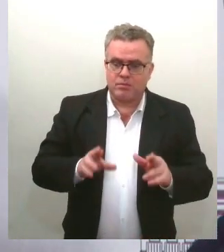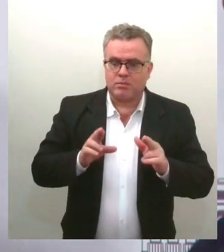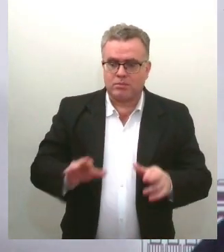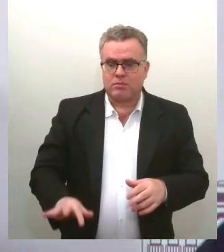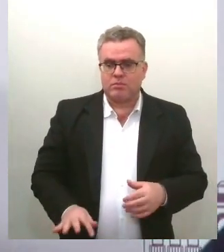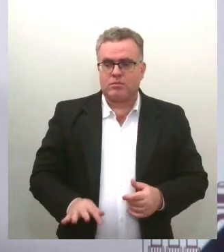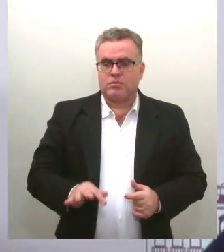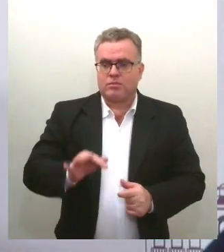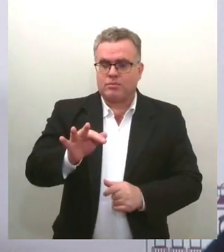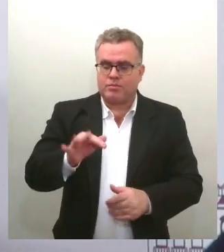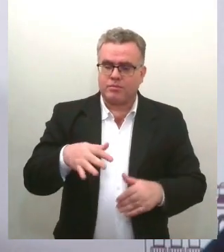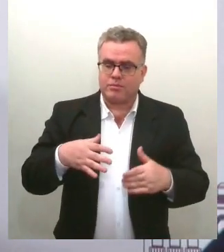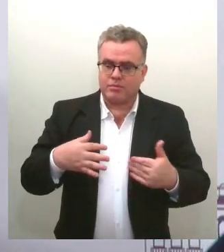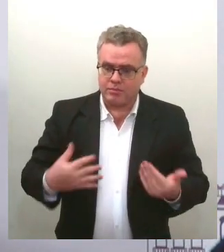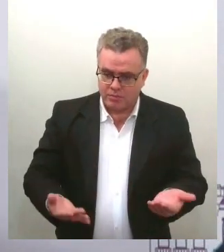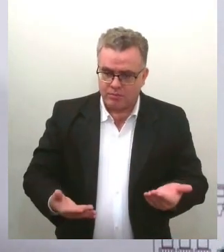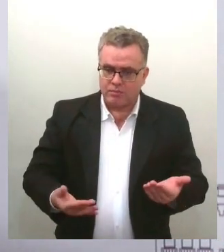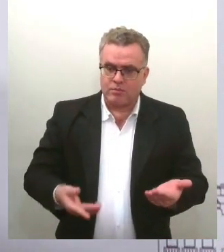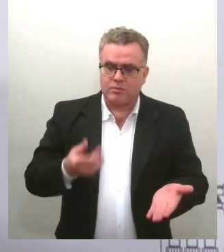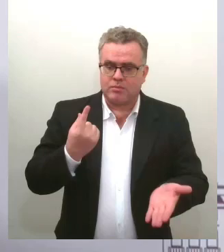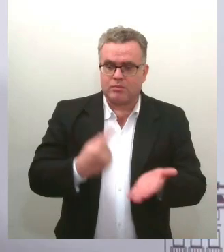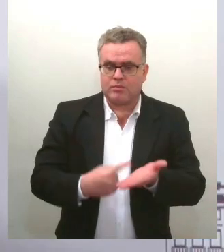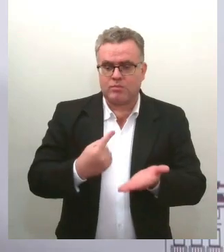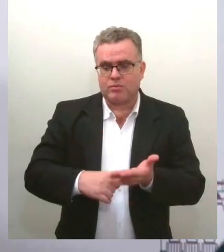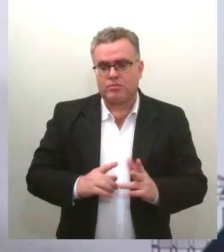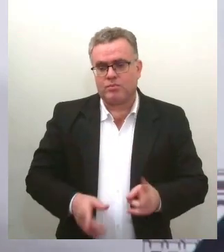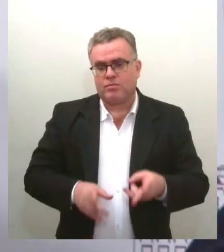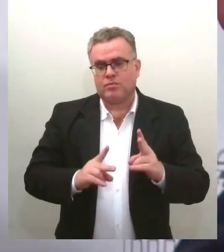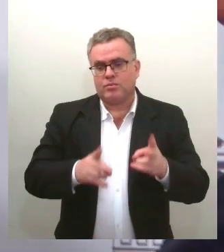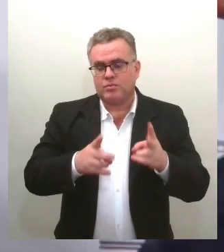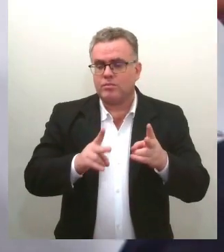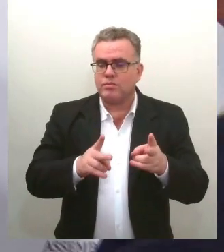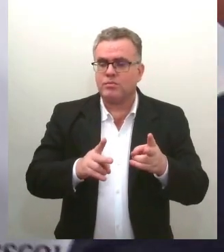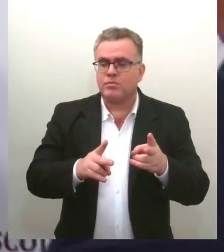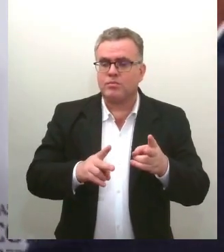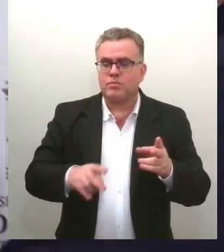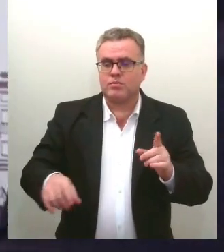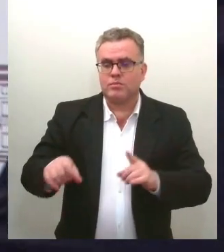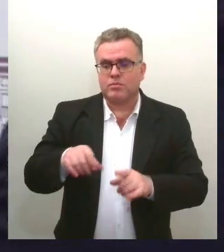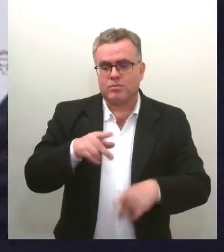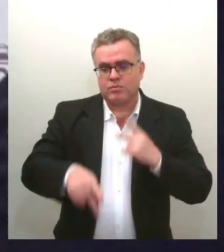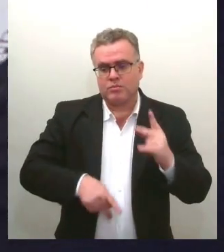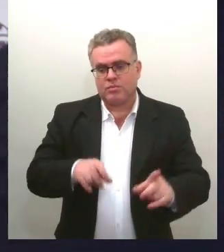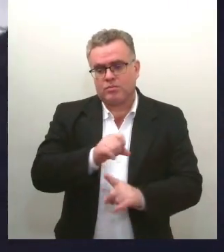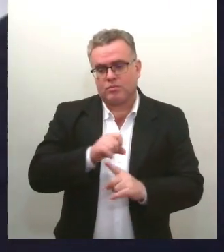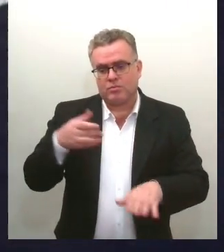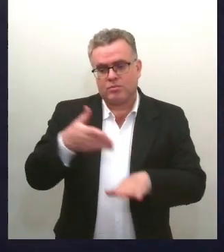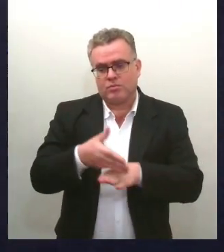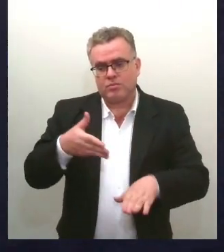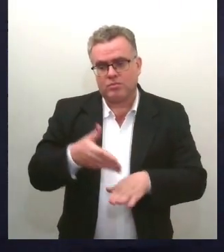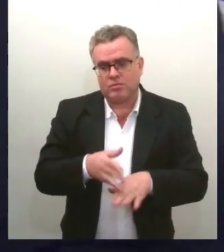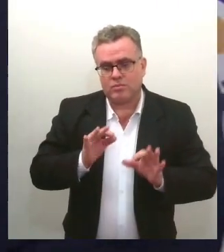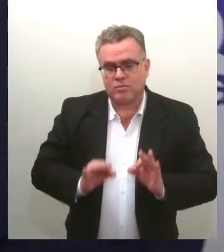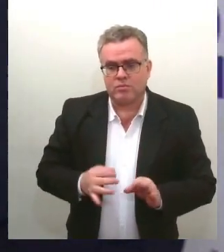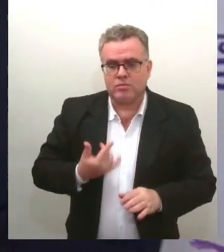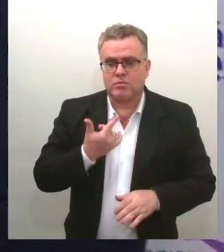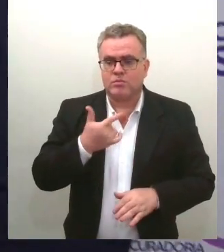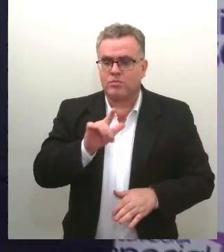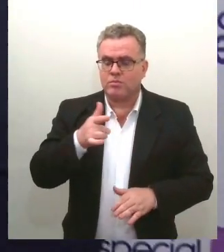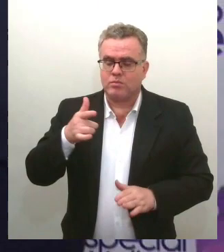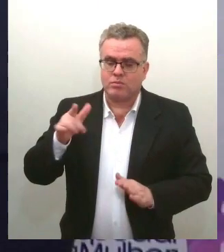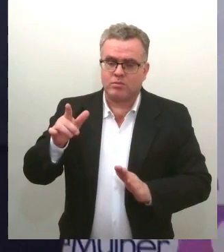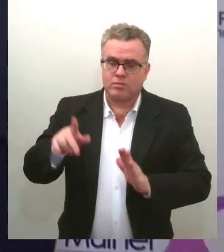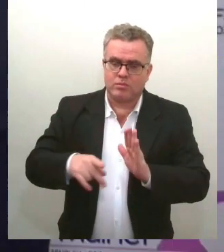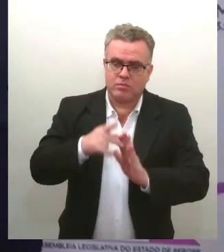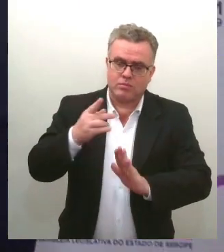implementado para que a sociedade tenha esse acesso. E outros protocolos que virão a seguir. O Estado tem feito,